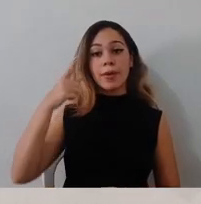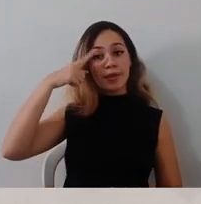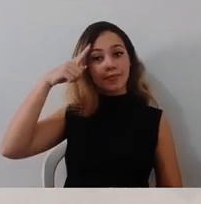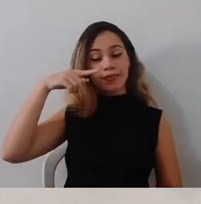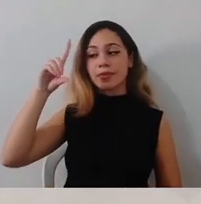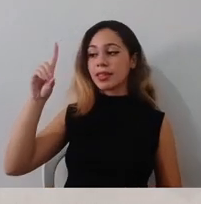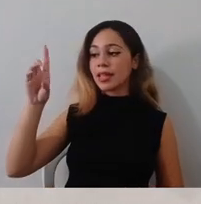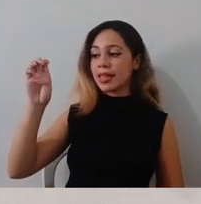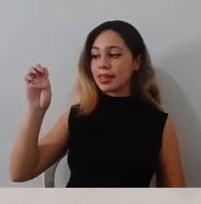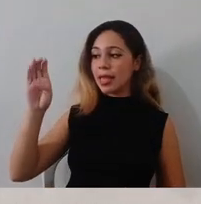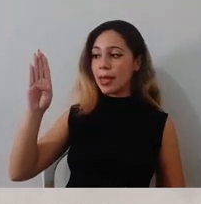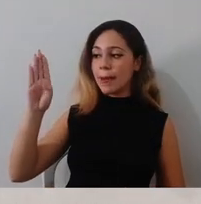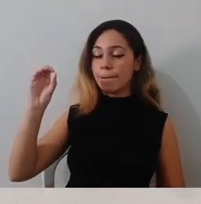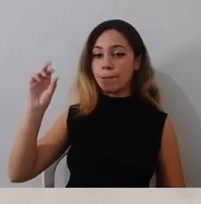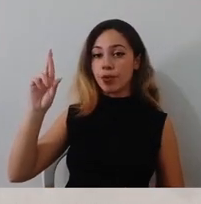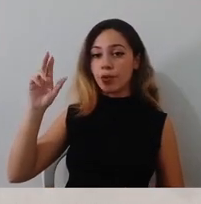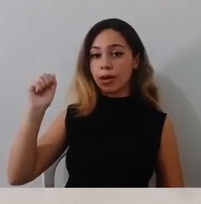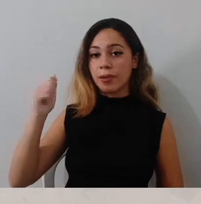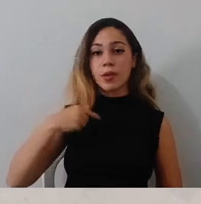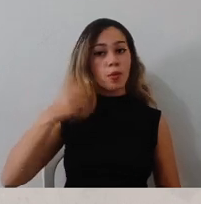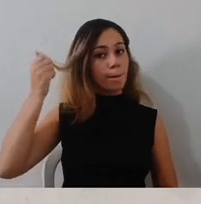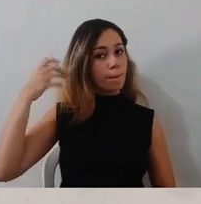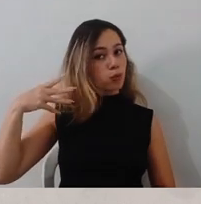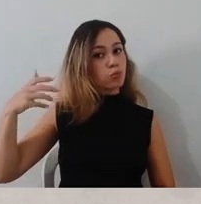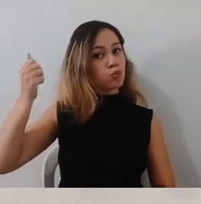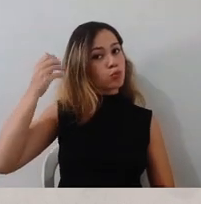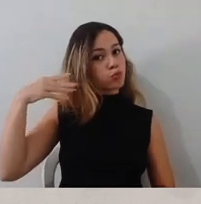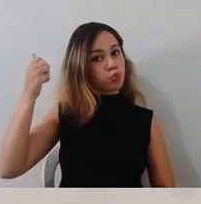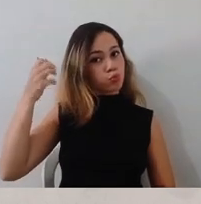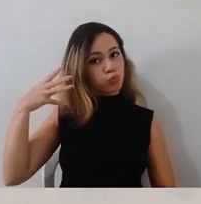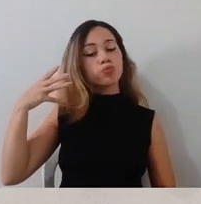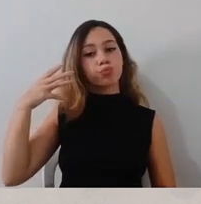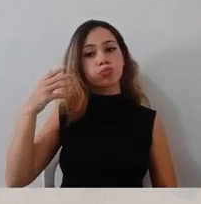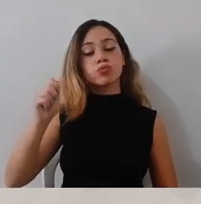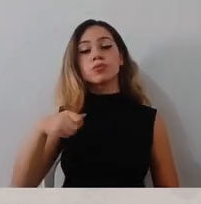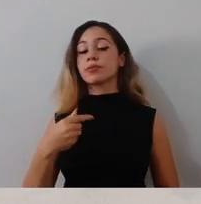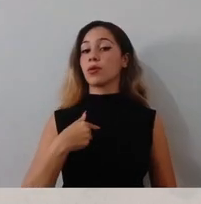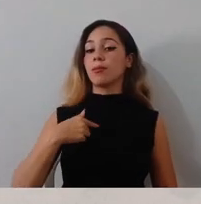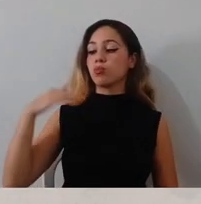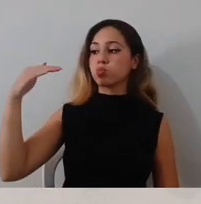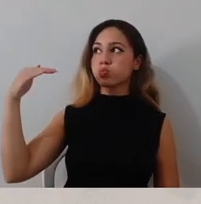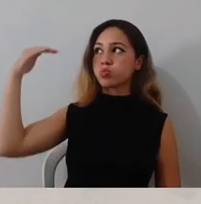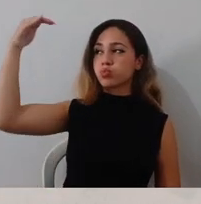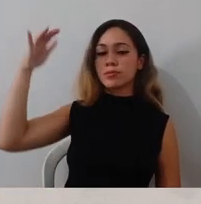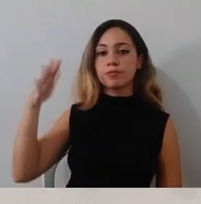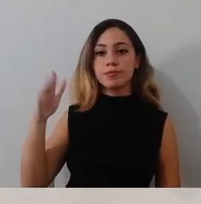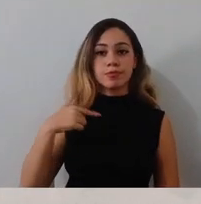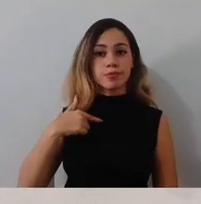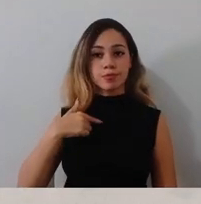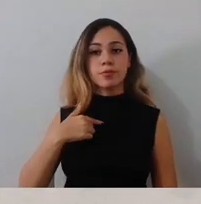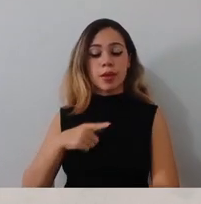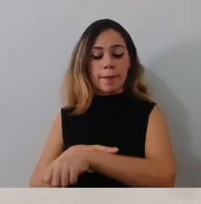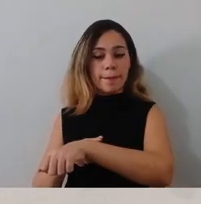Débora Rício. Irei fazer a audiodescrição. Esse é o sinal de audiodescrição. Eu tenho 1,60 m,